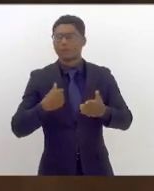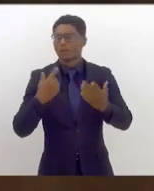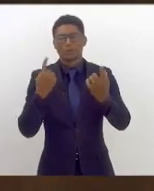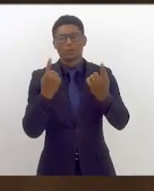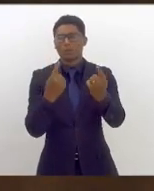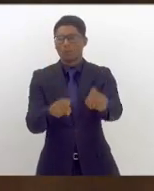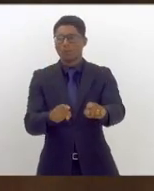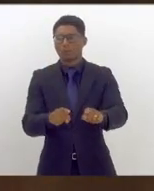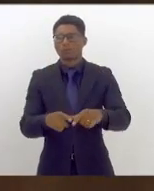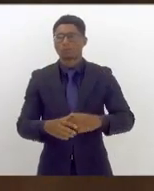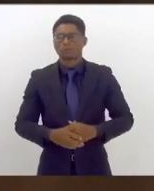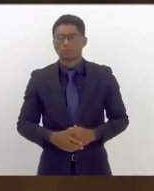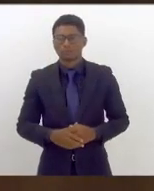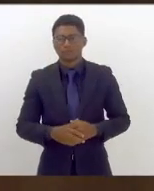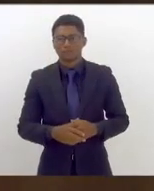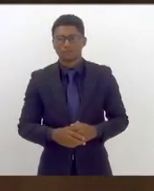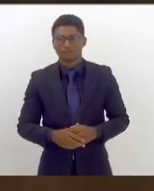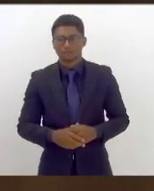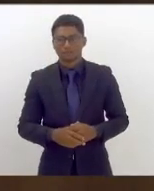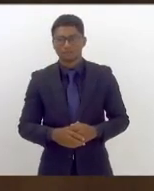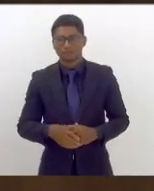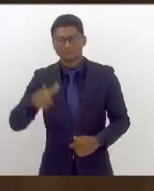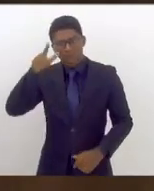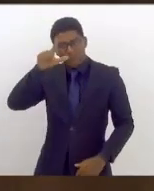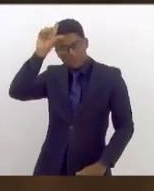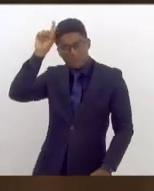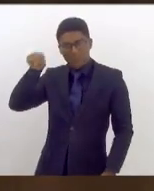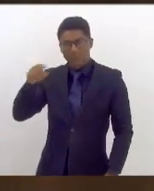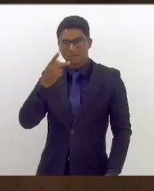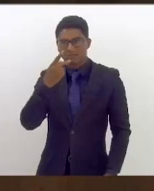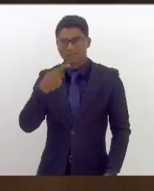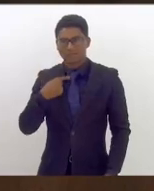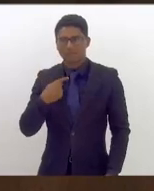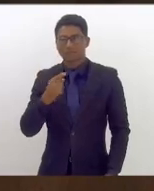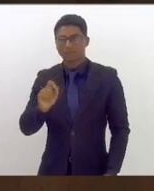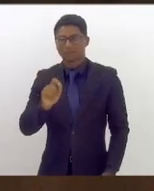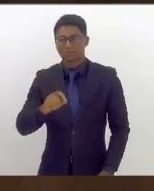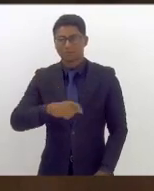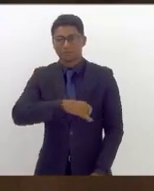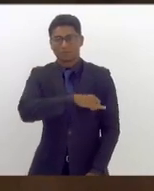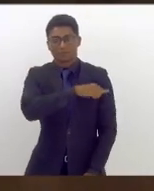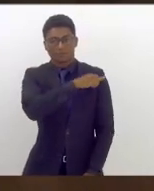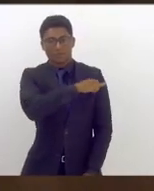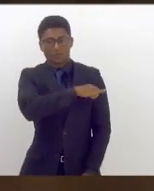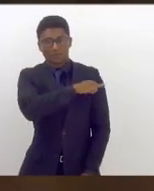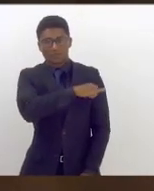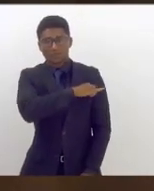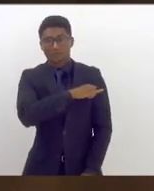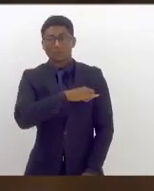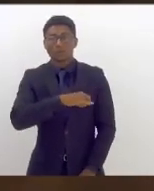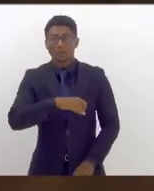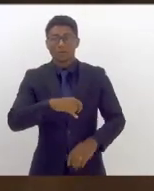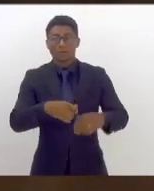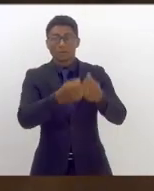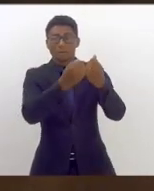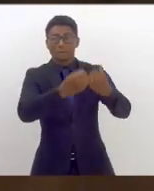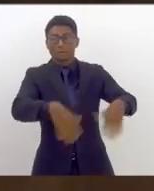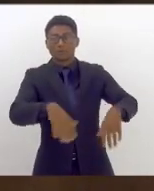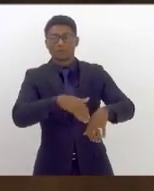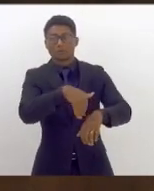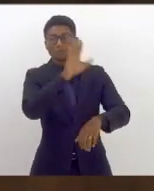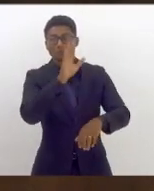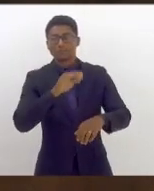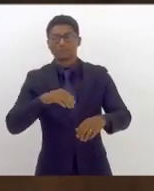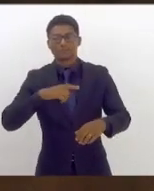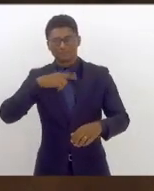aderindo preciosismo do deputado Luiz Paulo e dizê-los que o Rio de Janeiro é um estado mais prejudicado pelo parque federativo